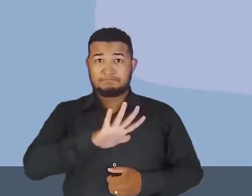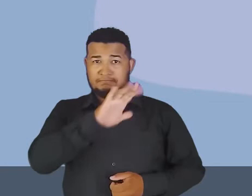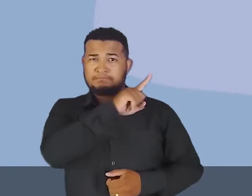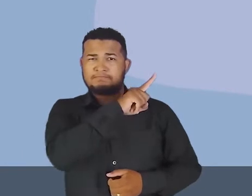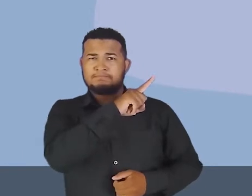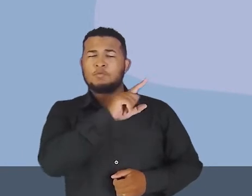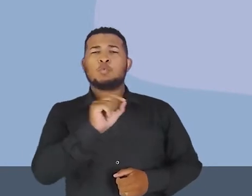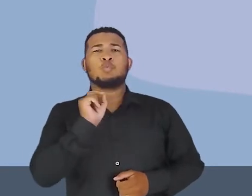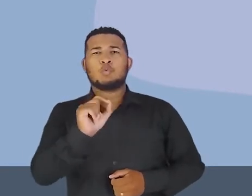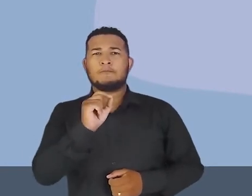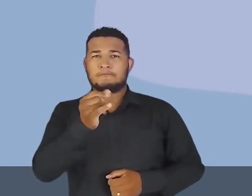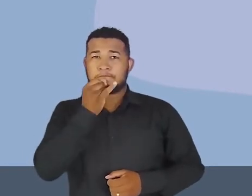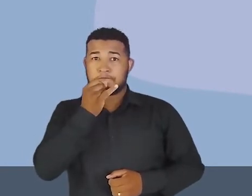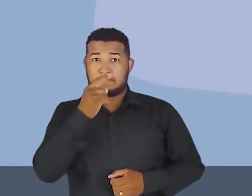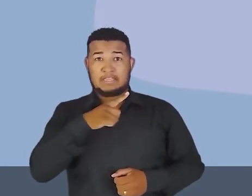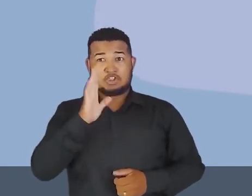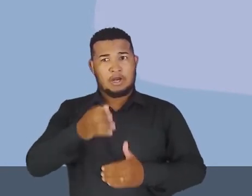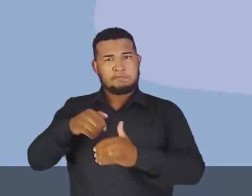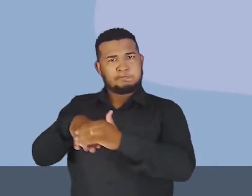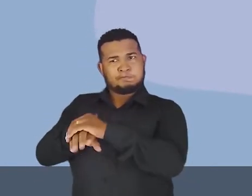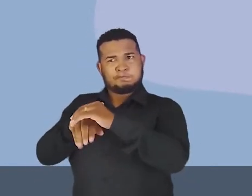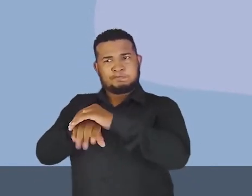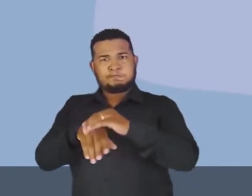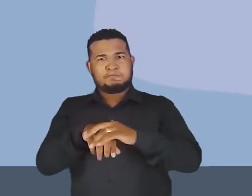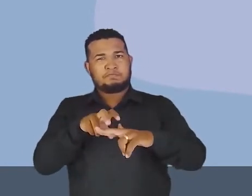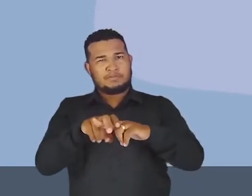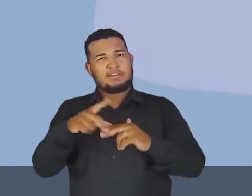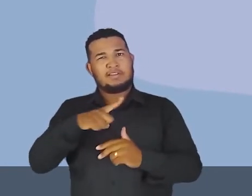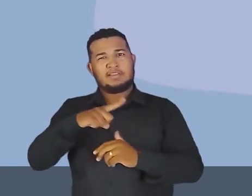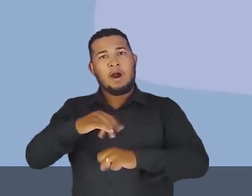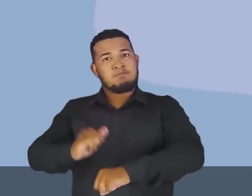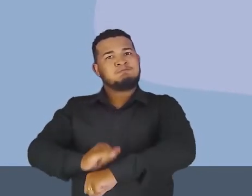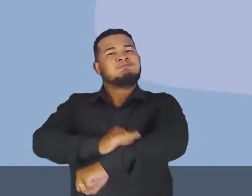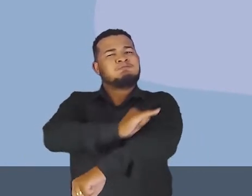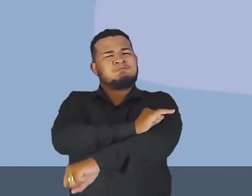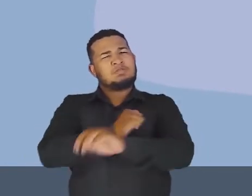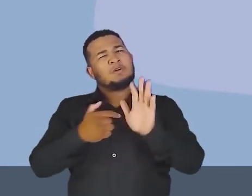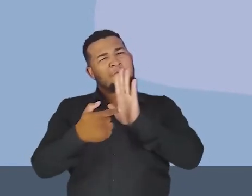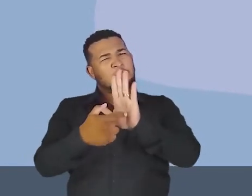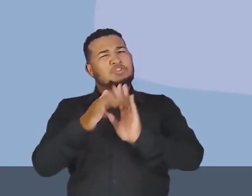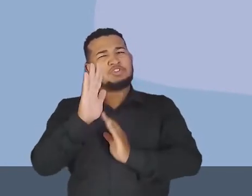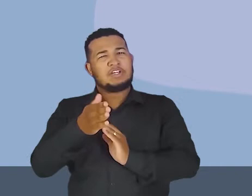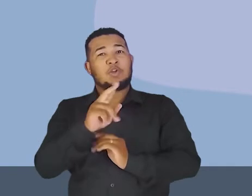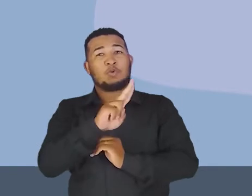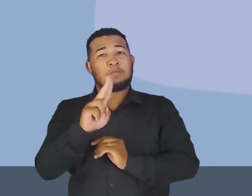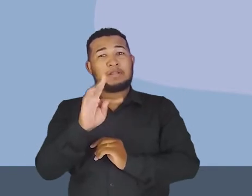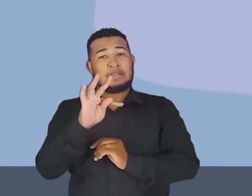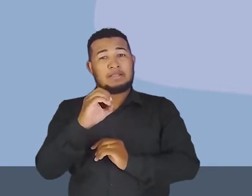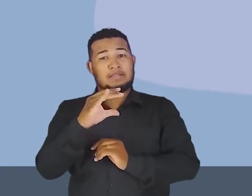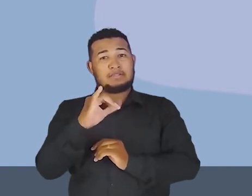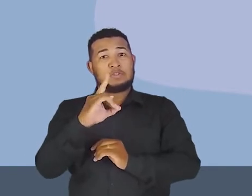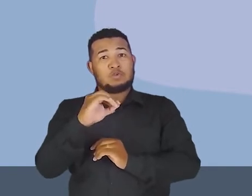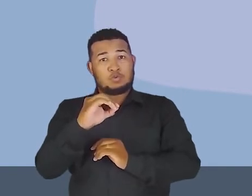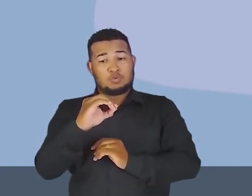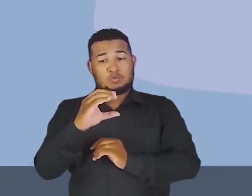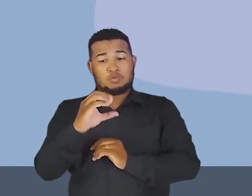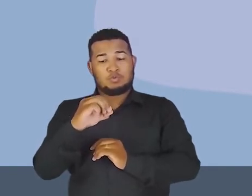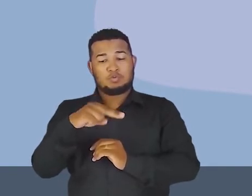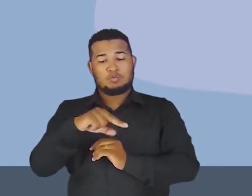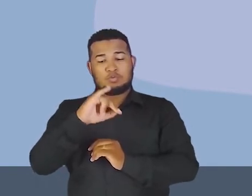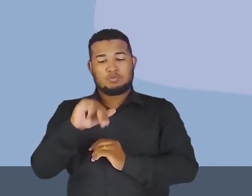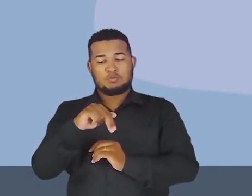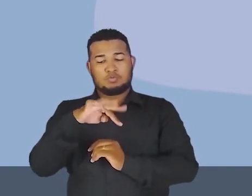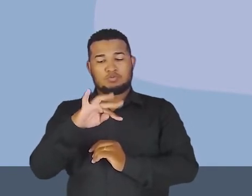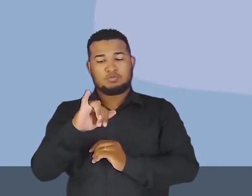agora que esse tecido, que é responsável pela obesidade, como eu já apresentei para você, ele é conhecido como um tecido